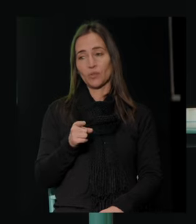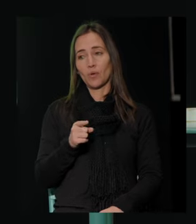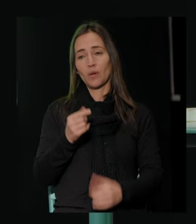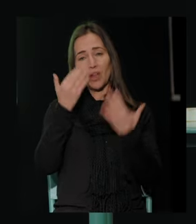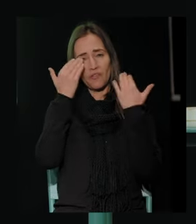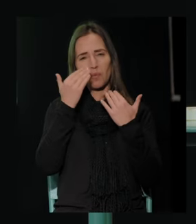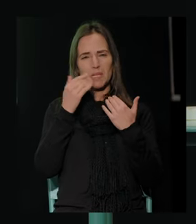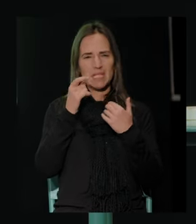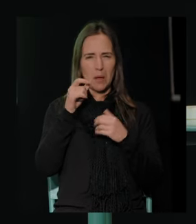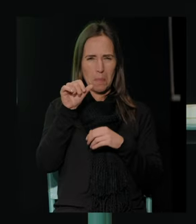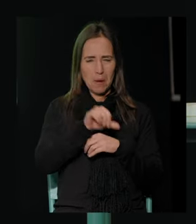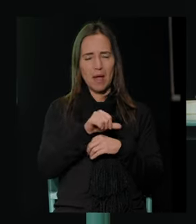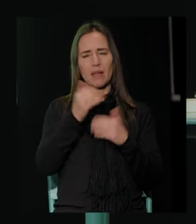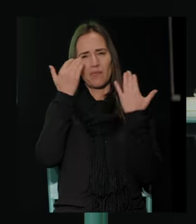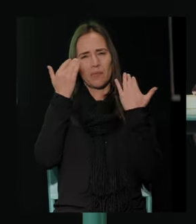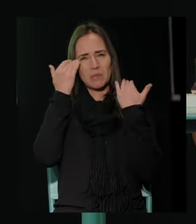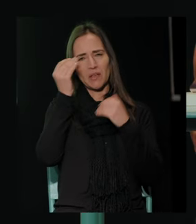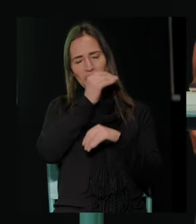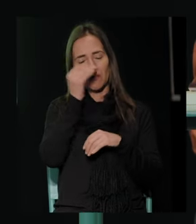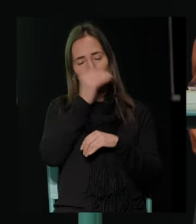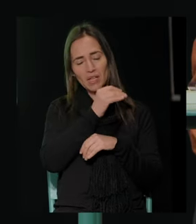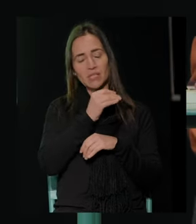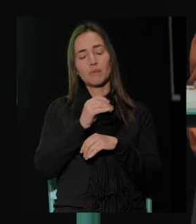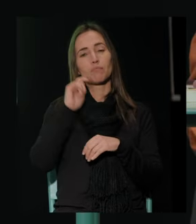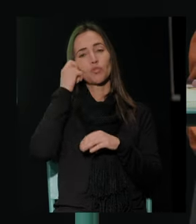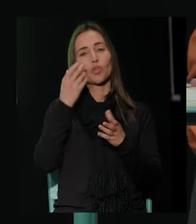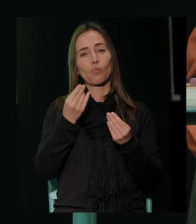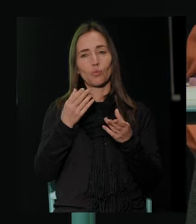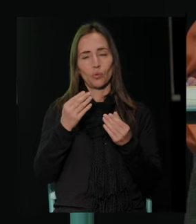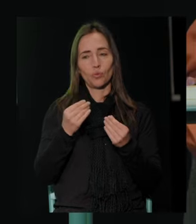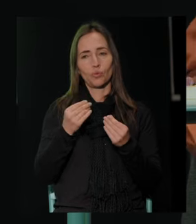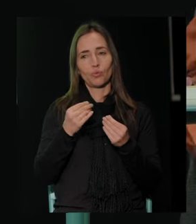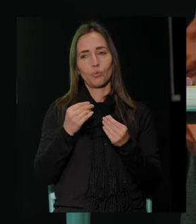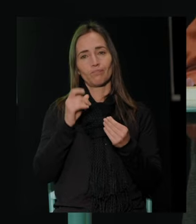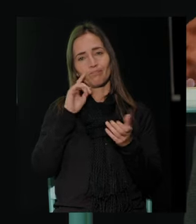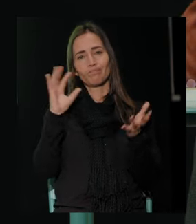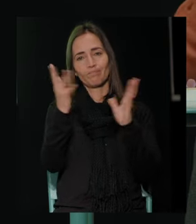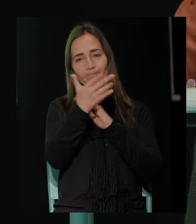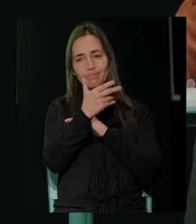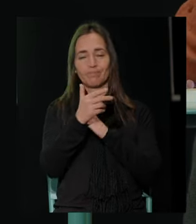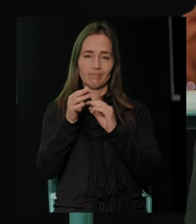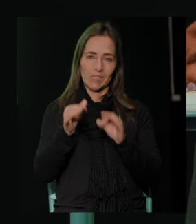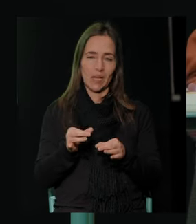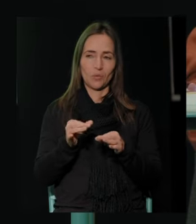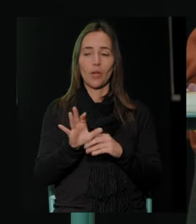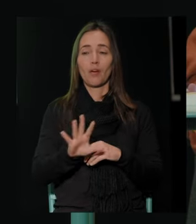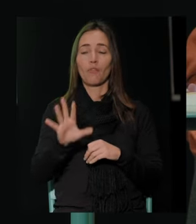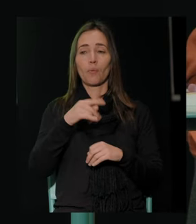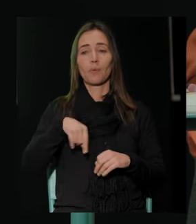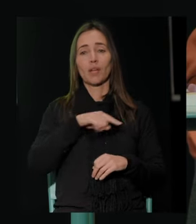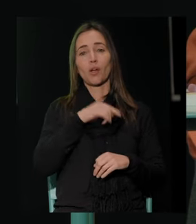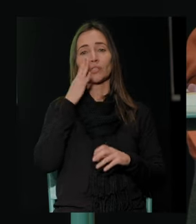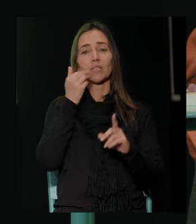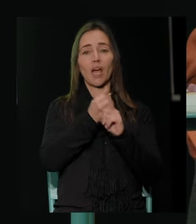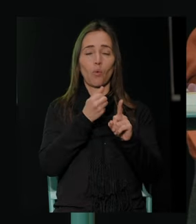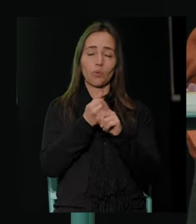falsa informação é algo que consegue danificar bastante o movimento ambiental e ecológico, e a maneira que nós tentamos combater